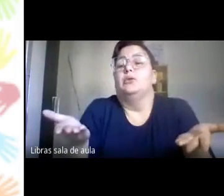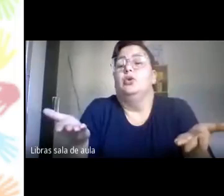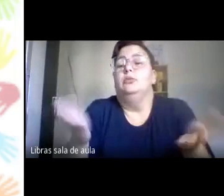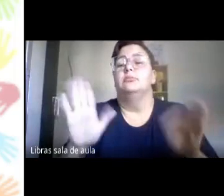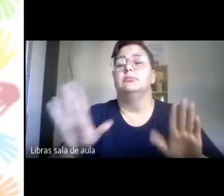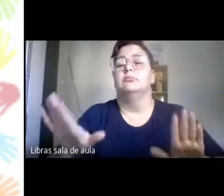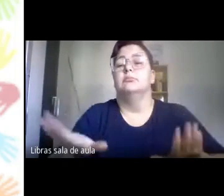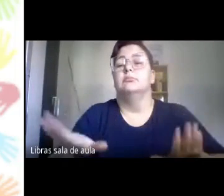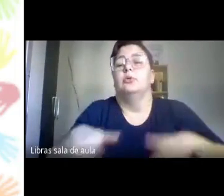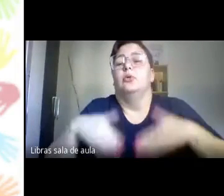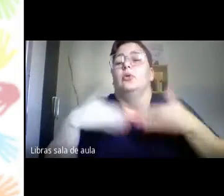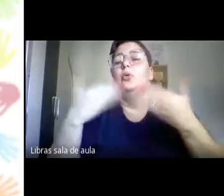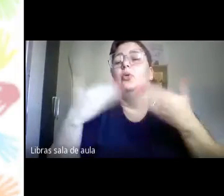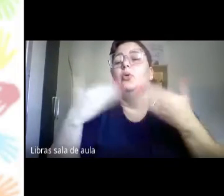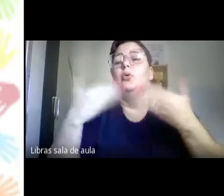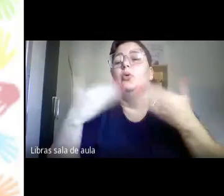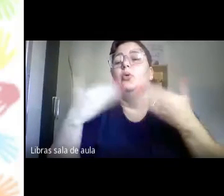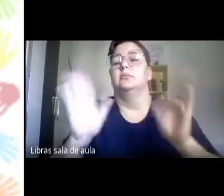Quando,